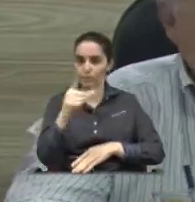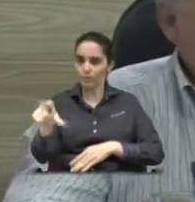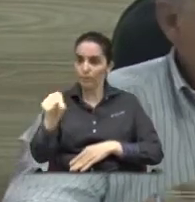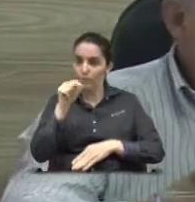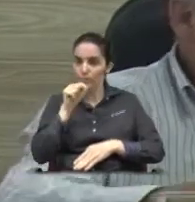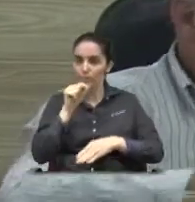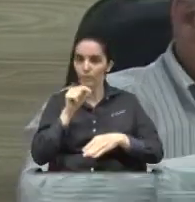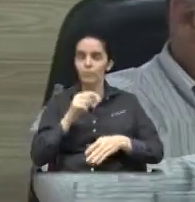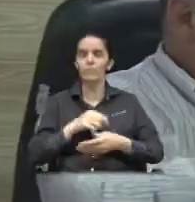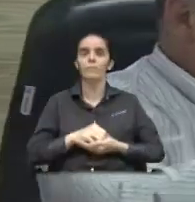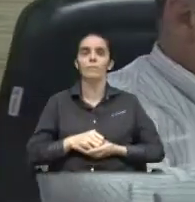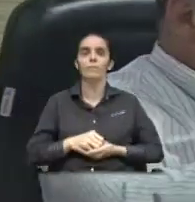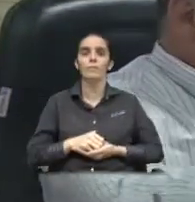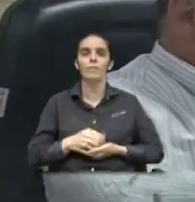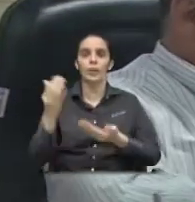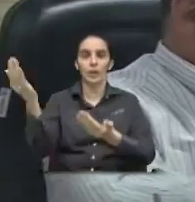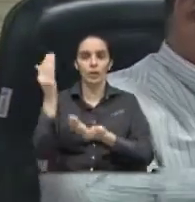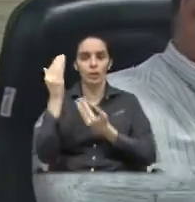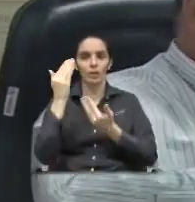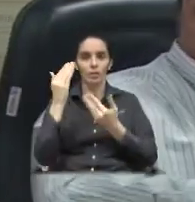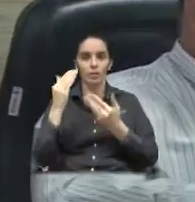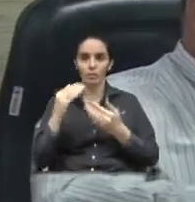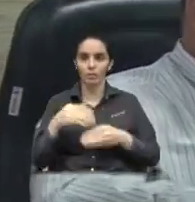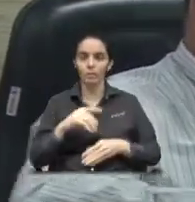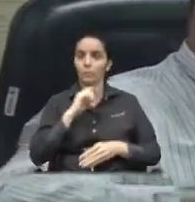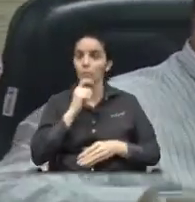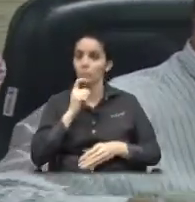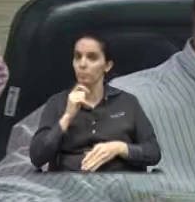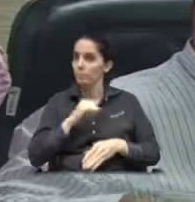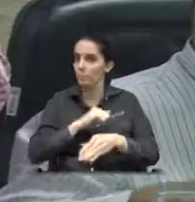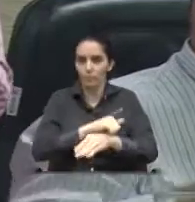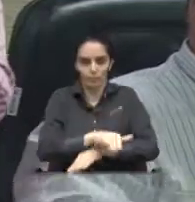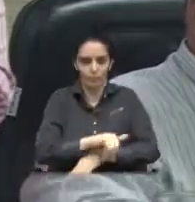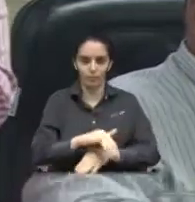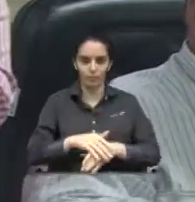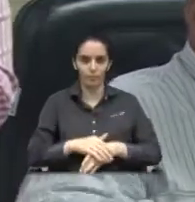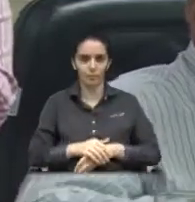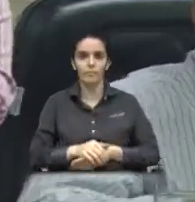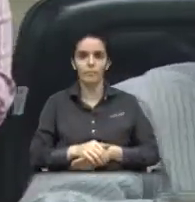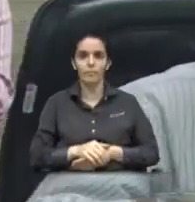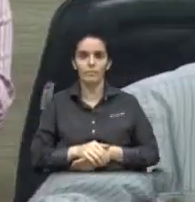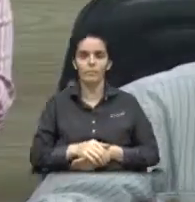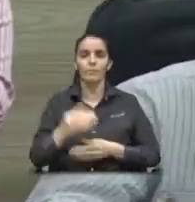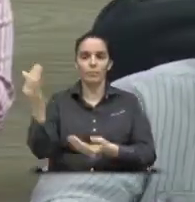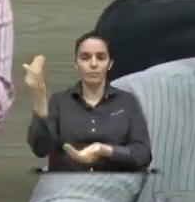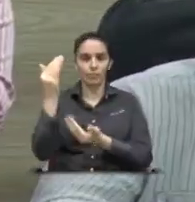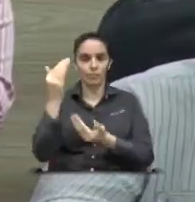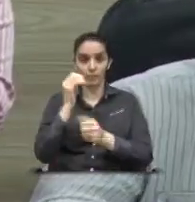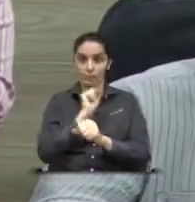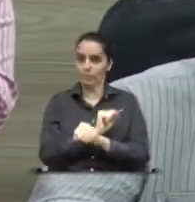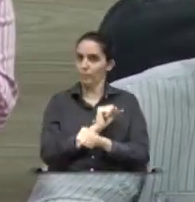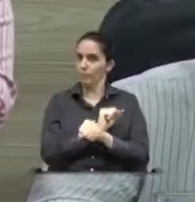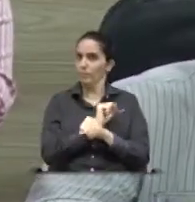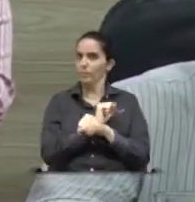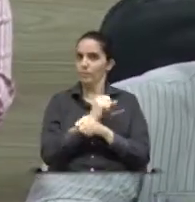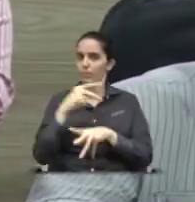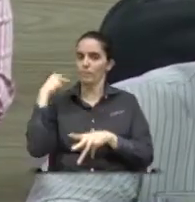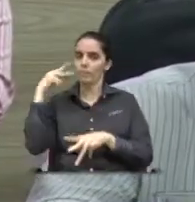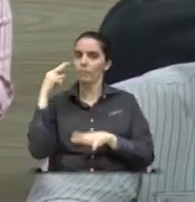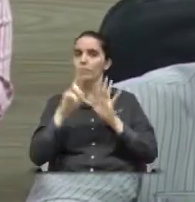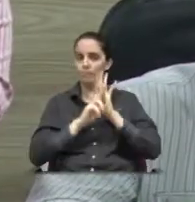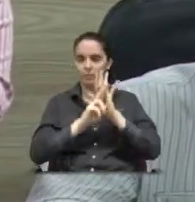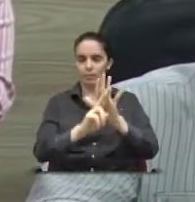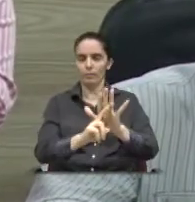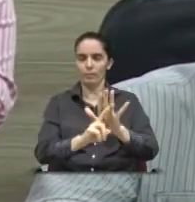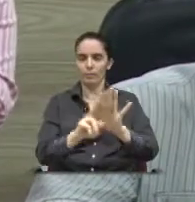que não falte ninguém, que todos estejam aqui presentes, todos os homenageados esperam o seu vereador aqui, para receber